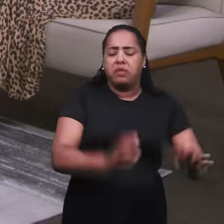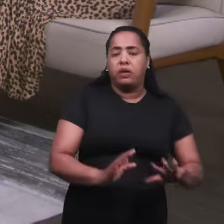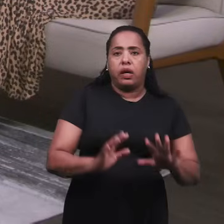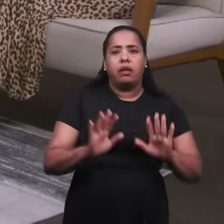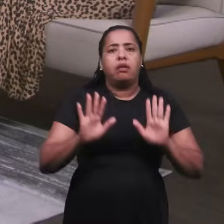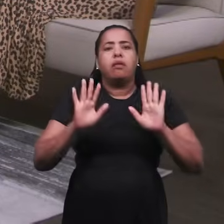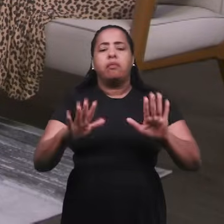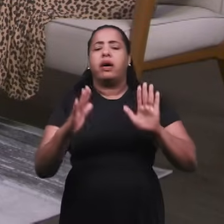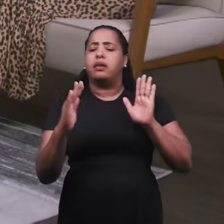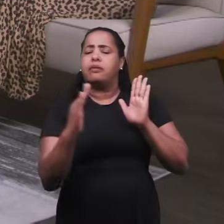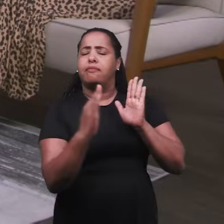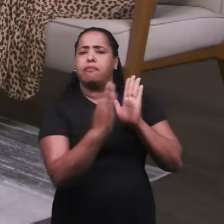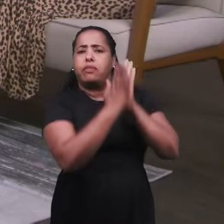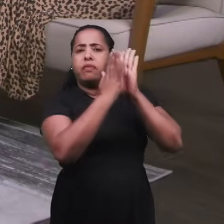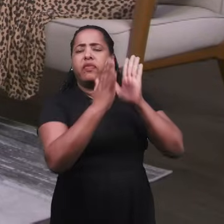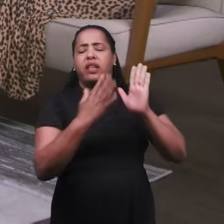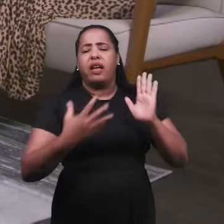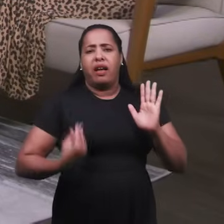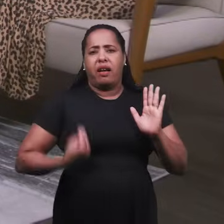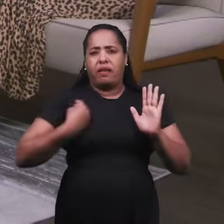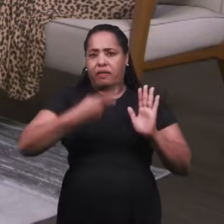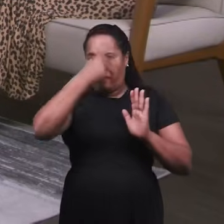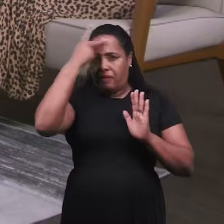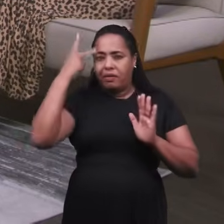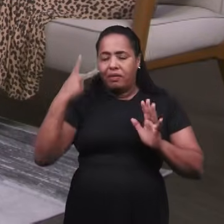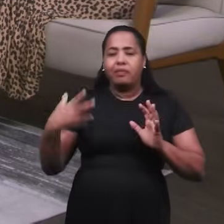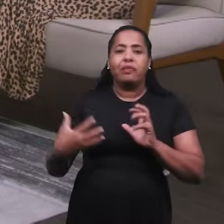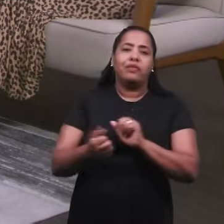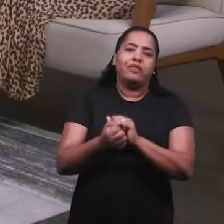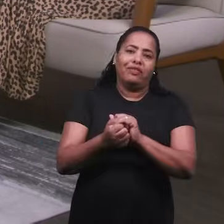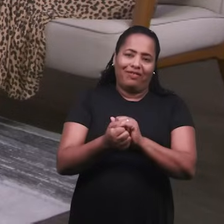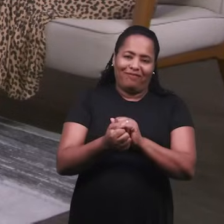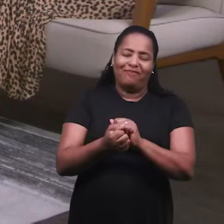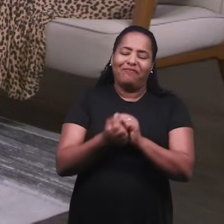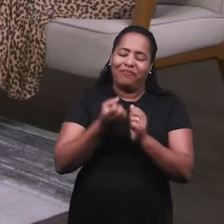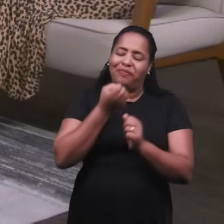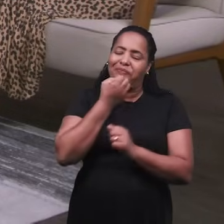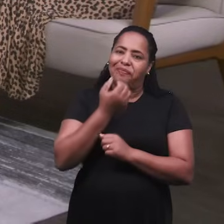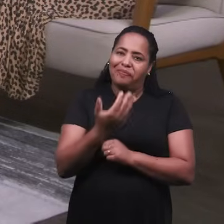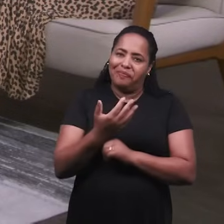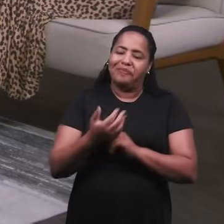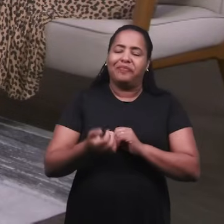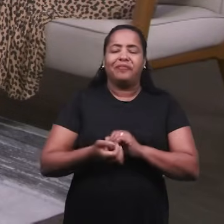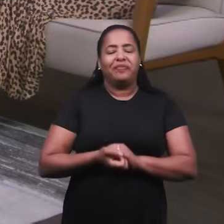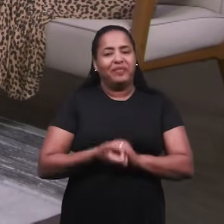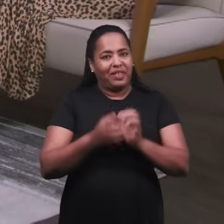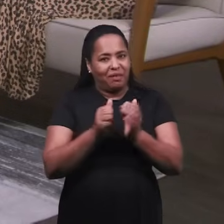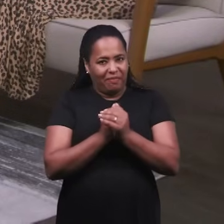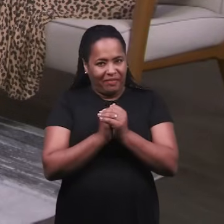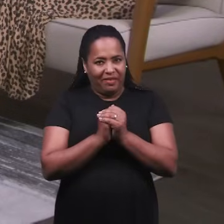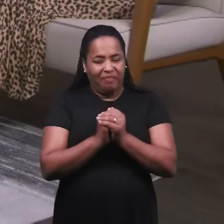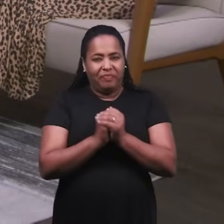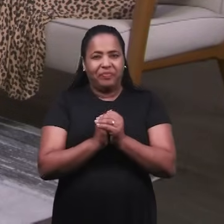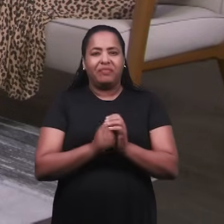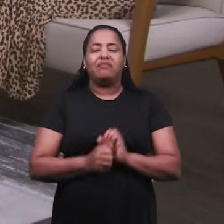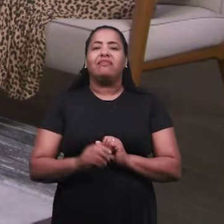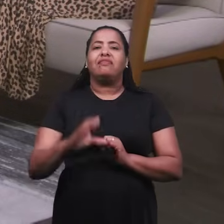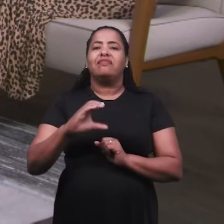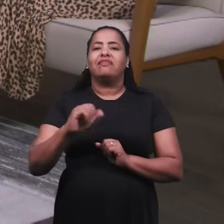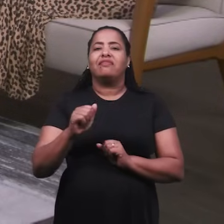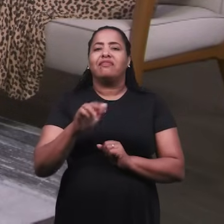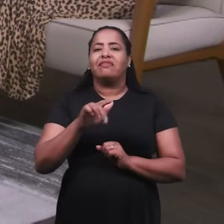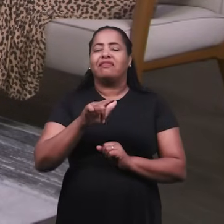mas também impactando a vida daqueles que estão com eles, né? Verdade. Muito bom, muito bom. Amém. Amém? Amém.